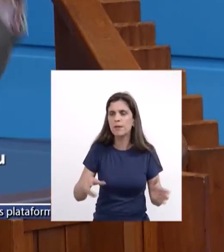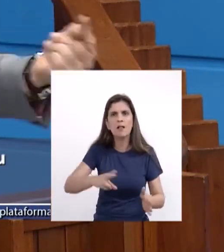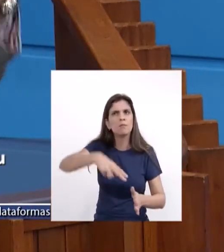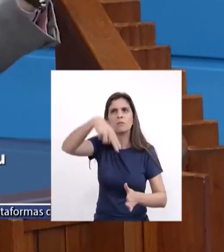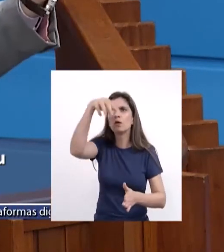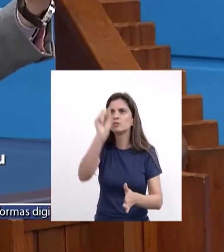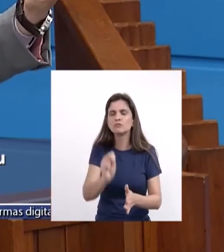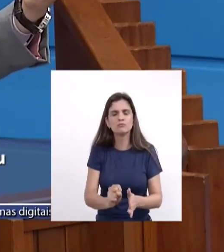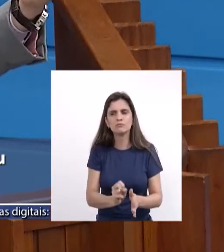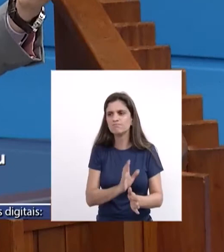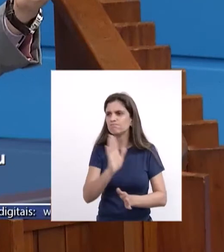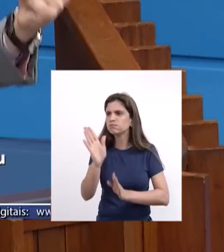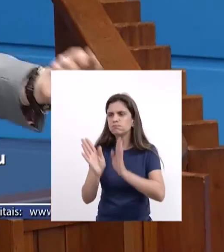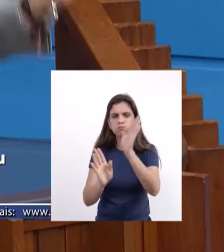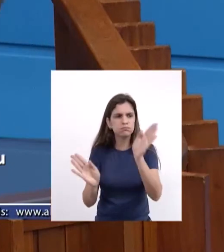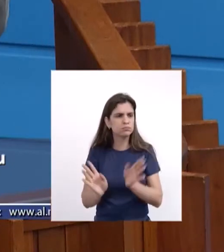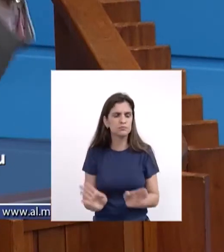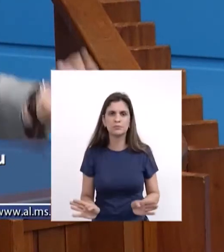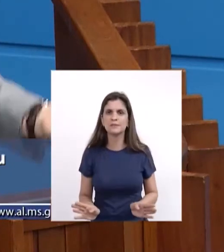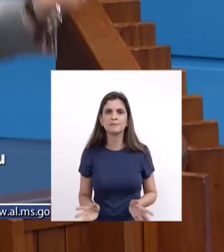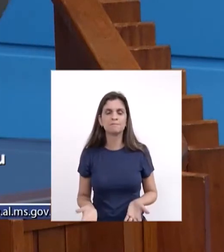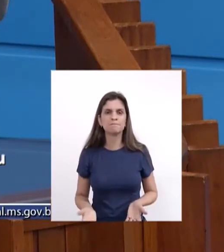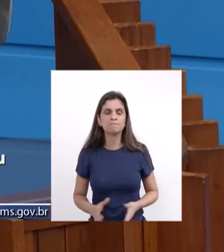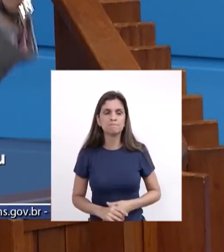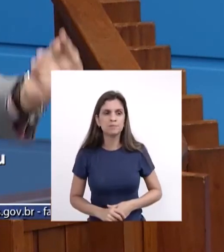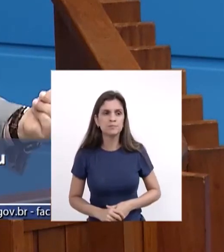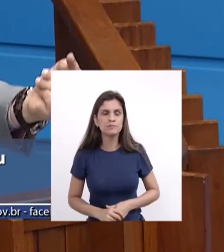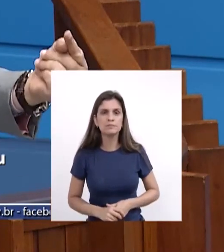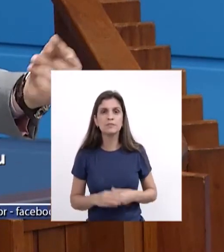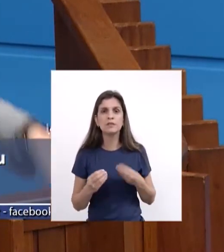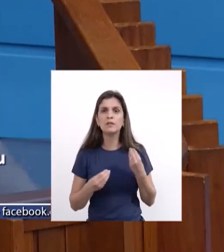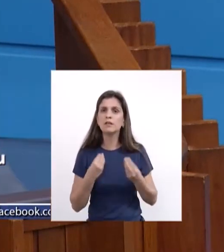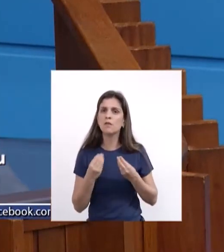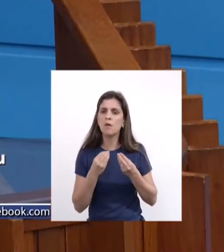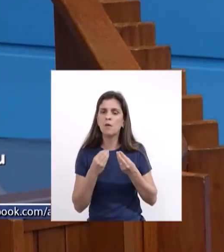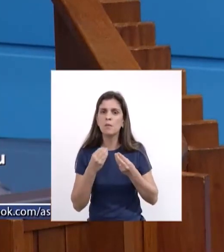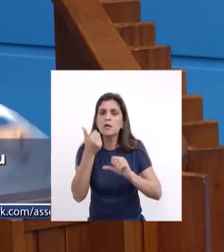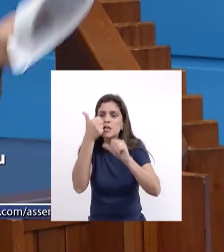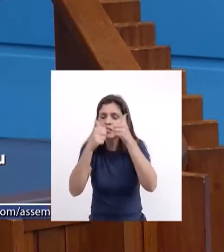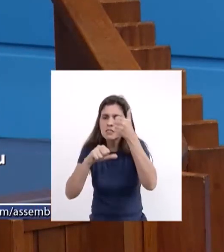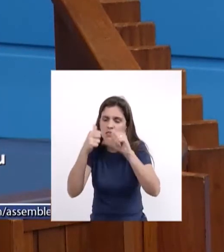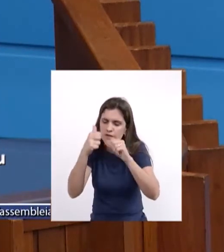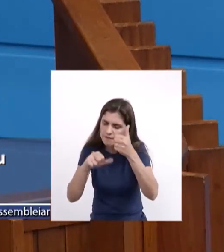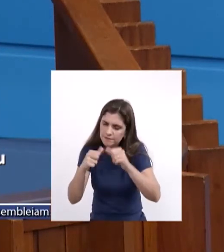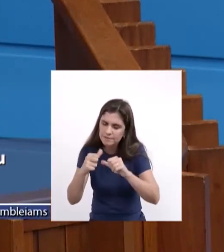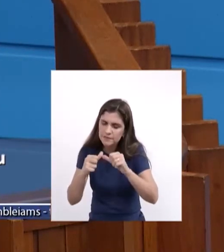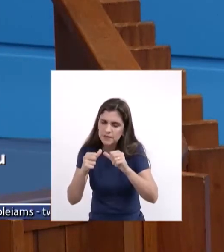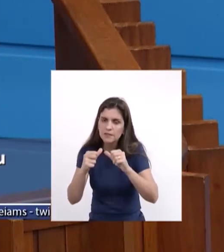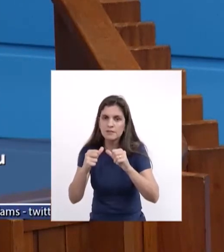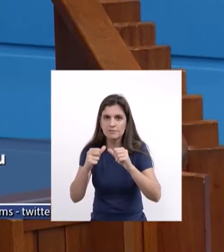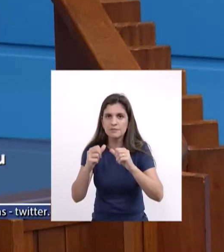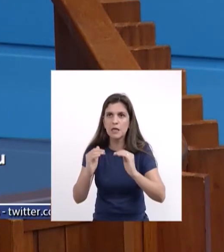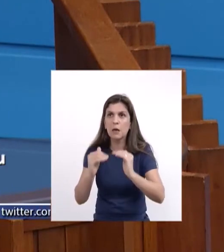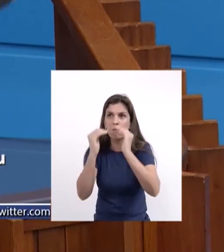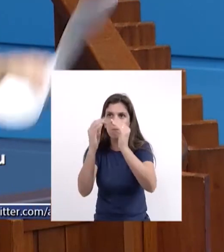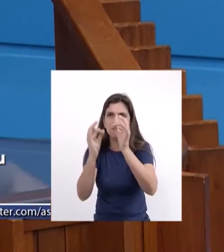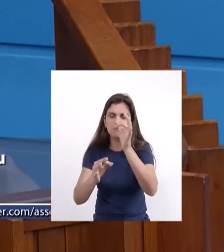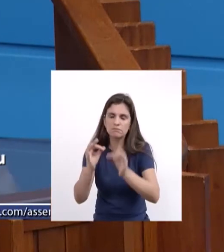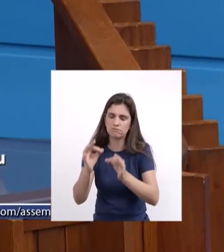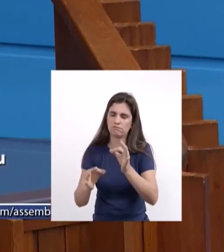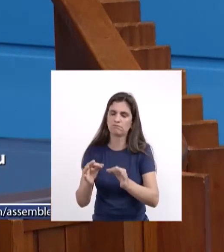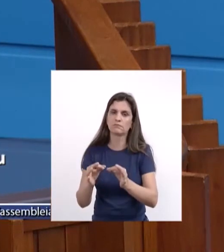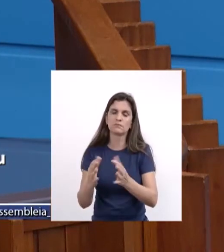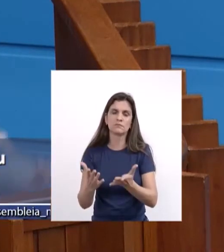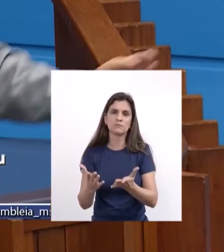Em nenhum momento a magistrada avaliou o estrago que essa decisão provoca,